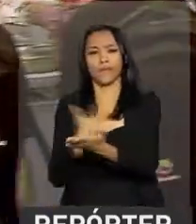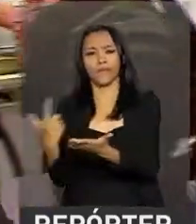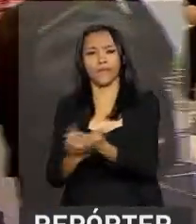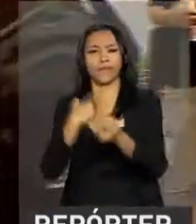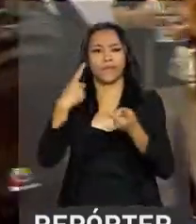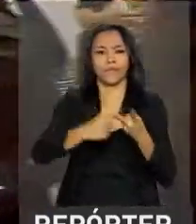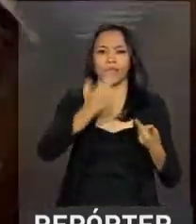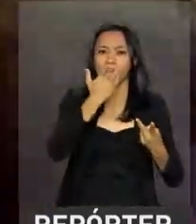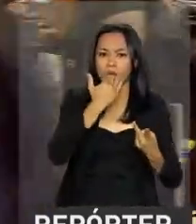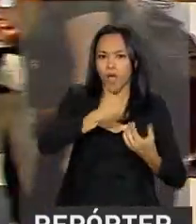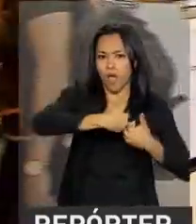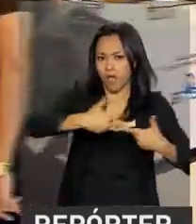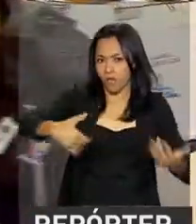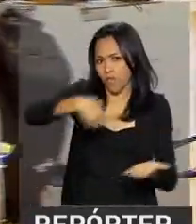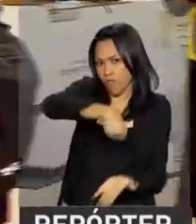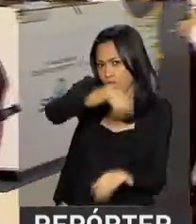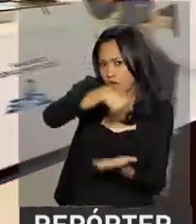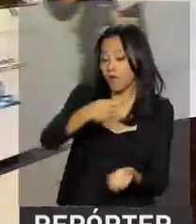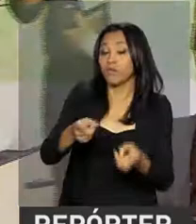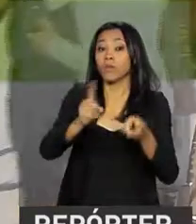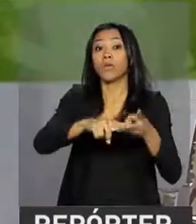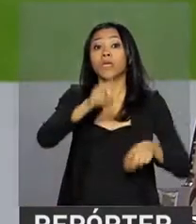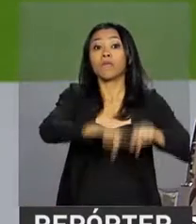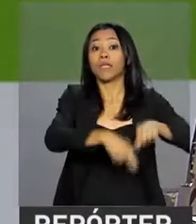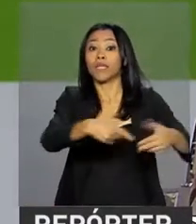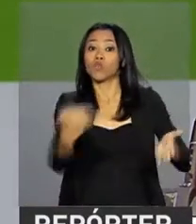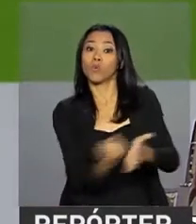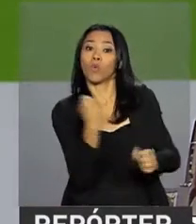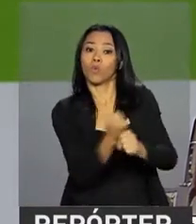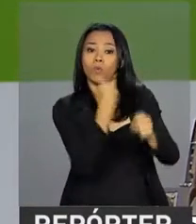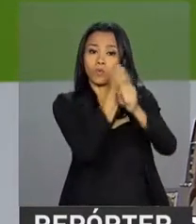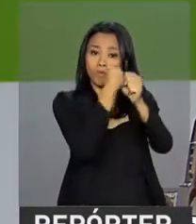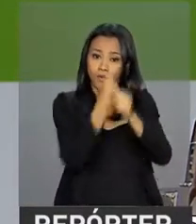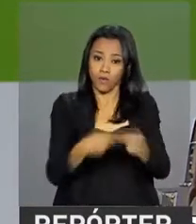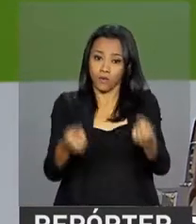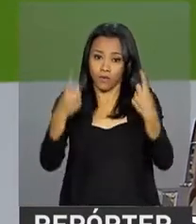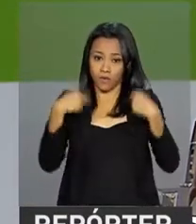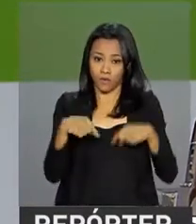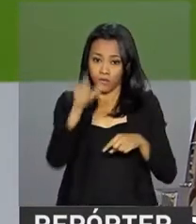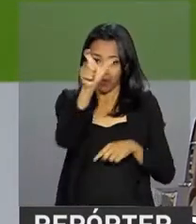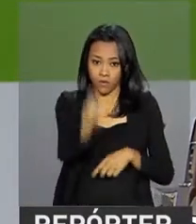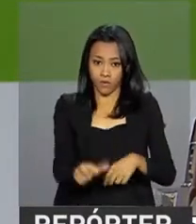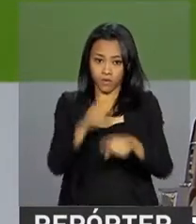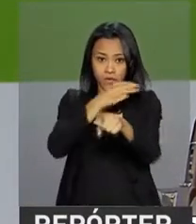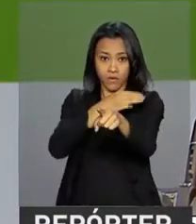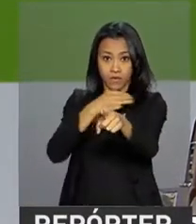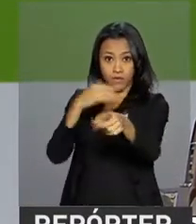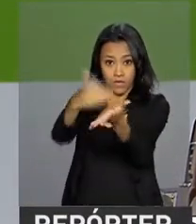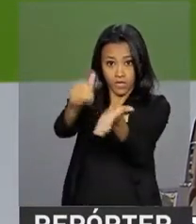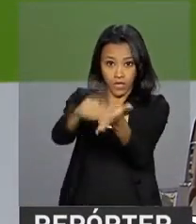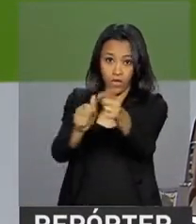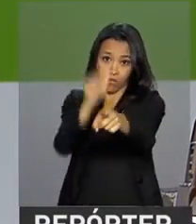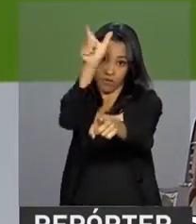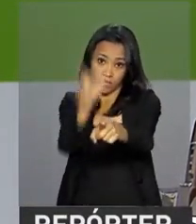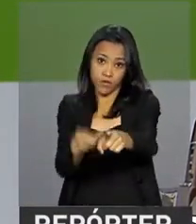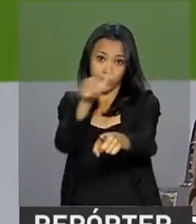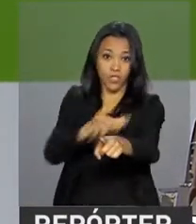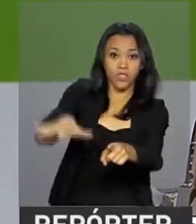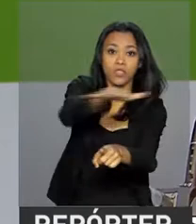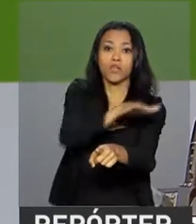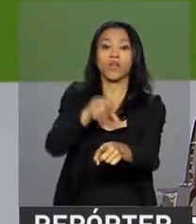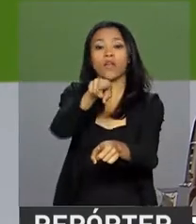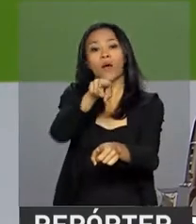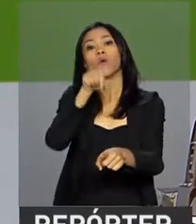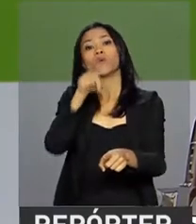da cesta básica e material de construção. O secretário nacional de Segurança Alimentar e Nutricional do Ministério